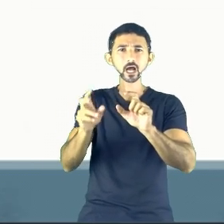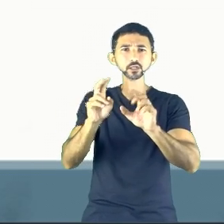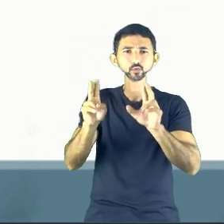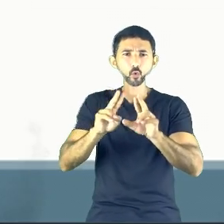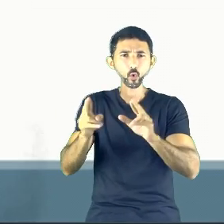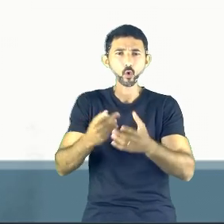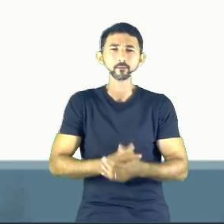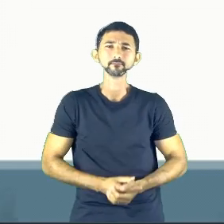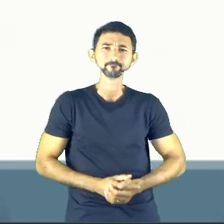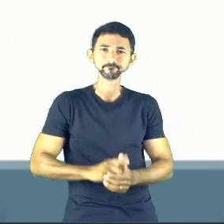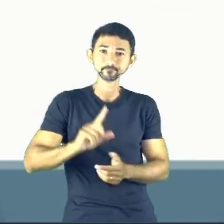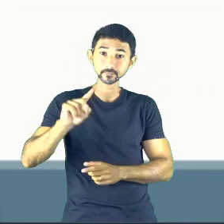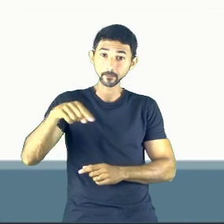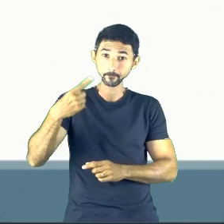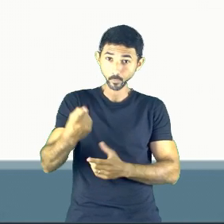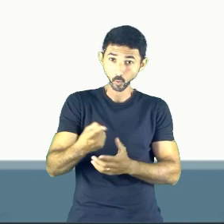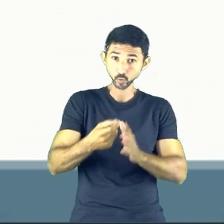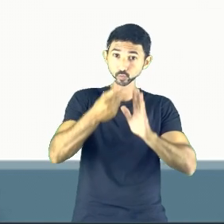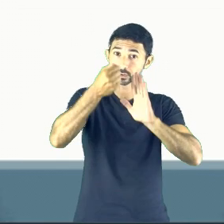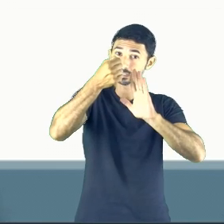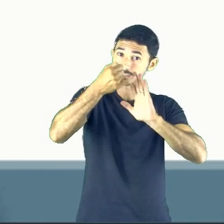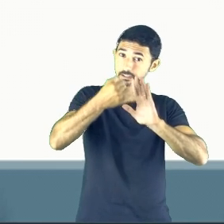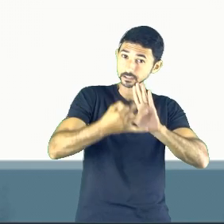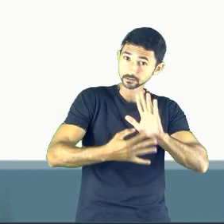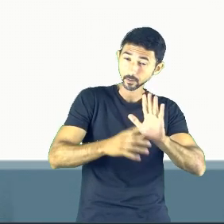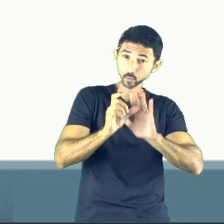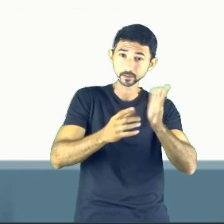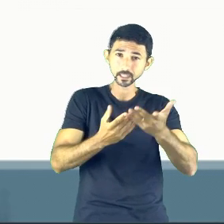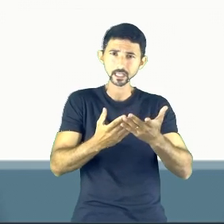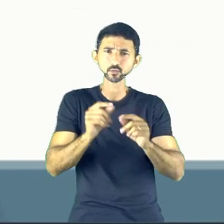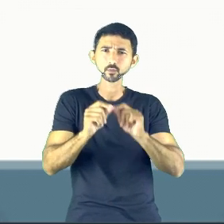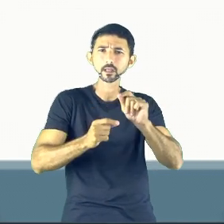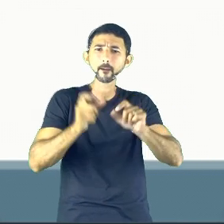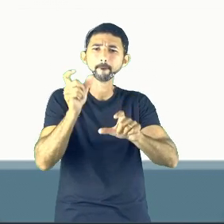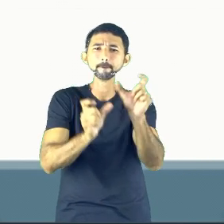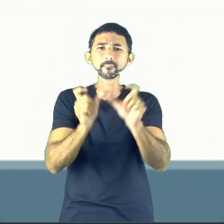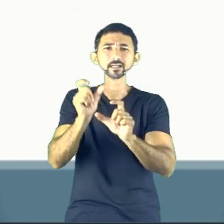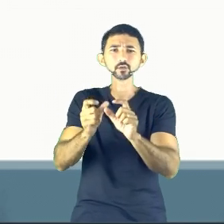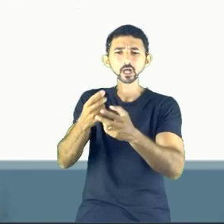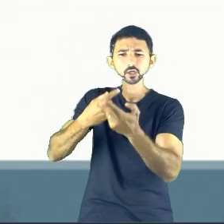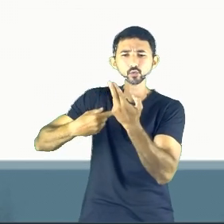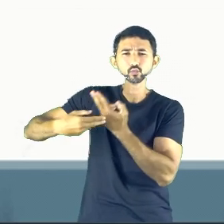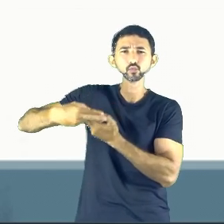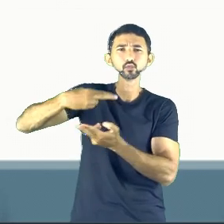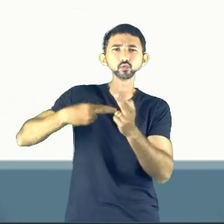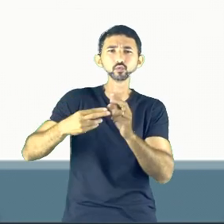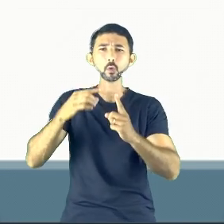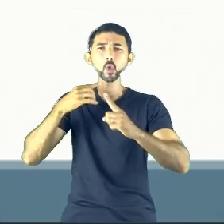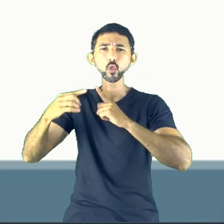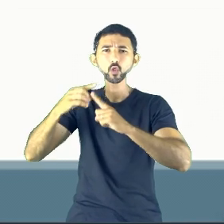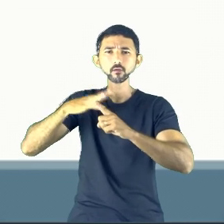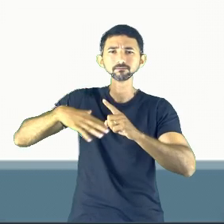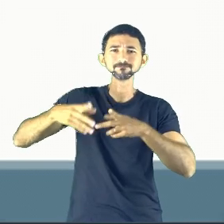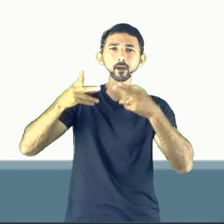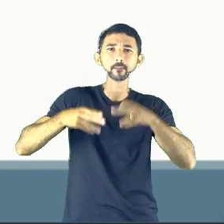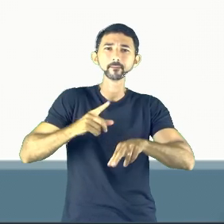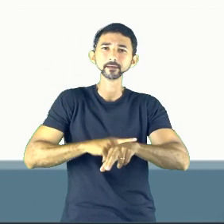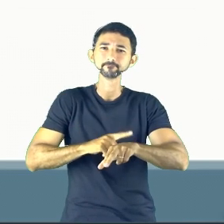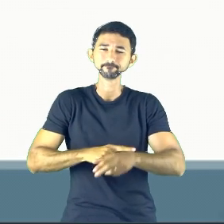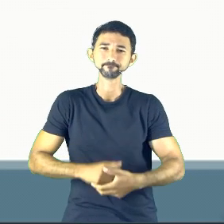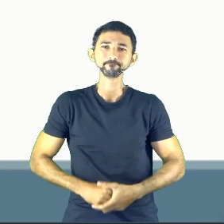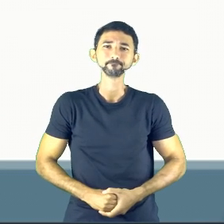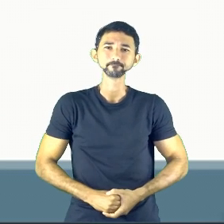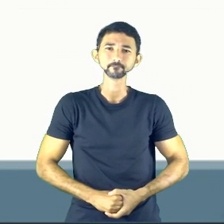as personagens e a situação. Depois, desenvolvemos o texto de forma que as personagens interajam em torno